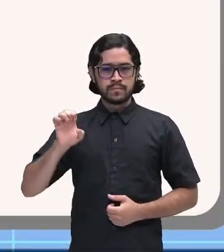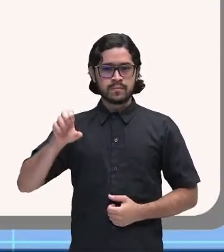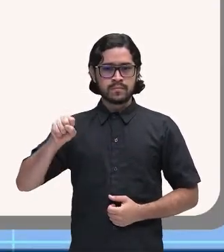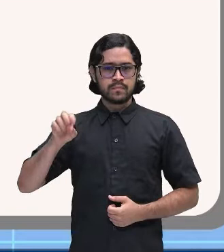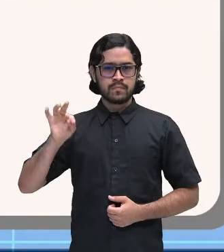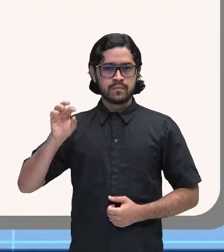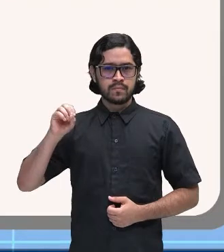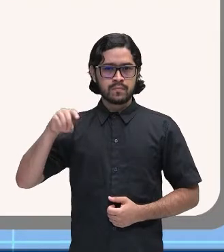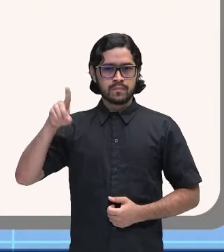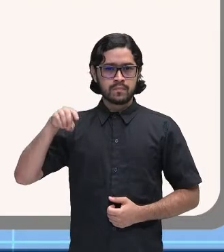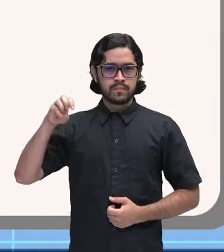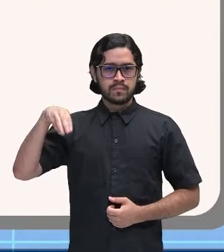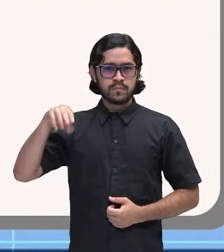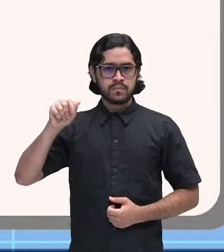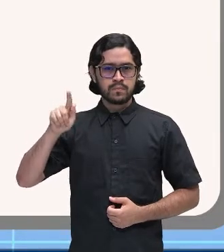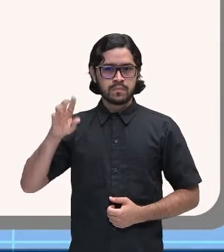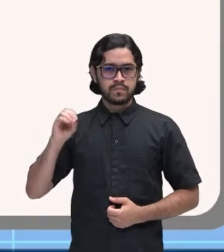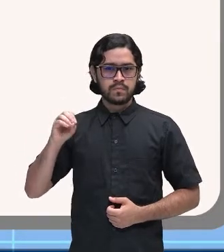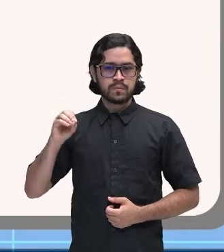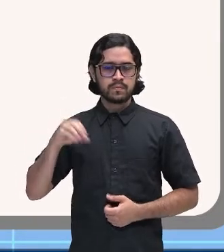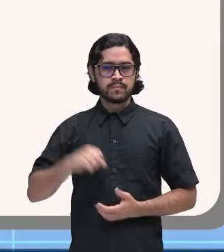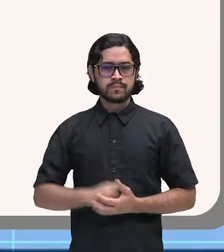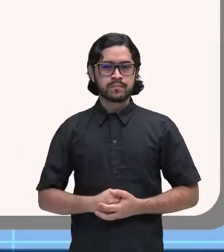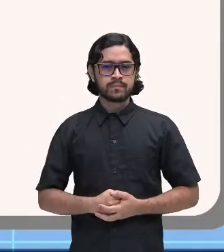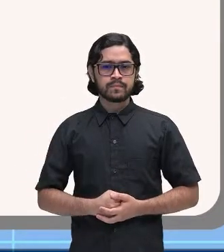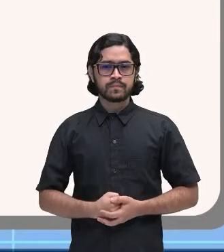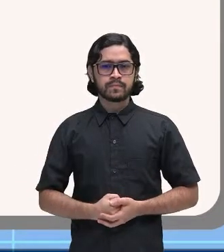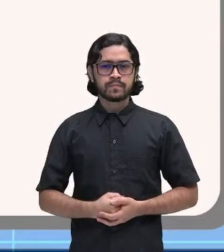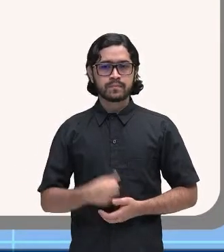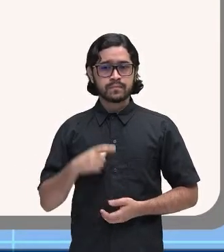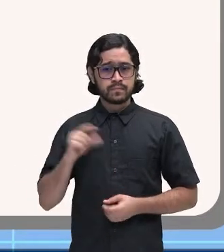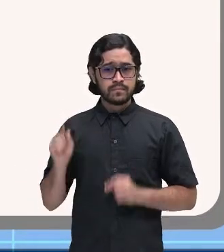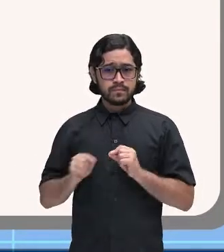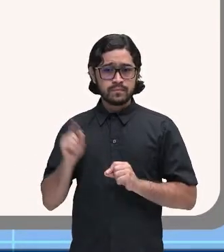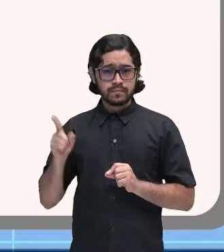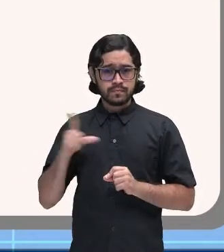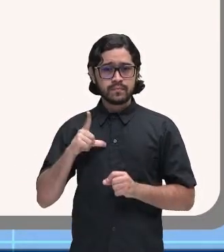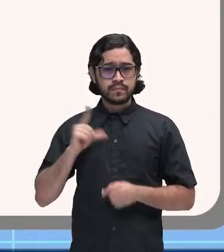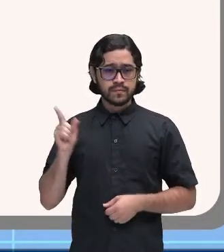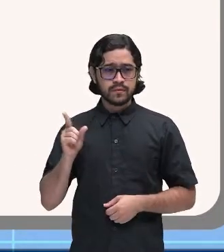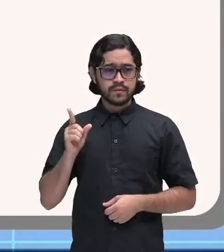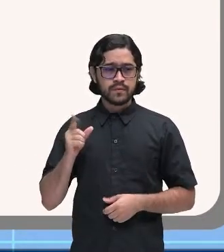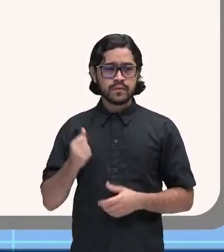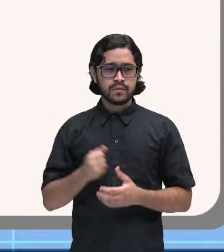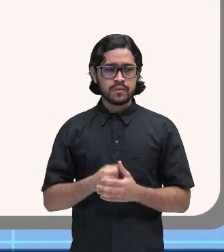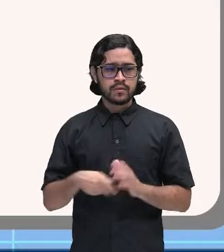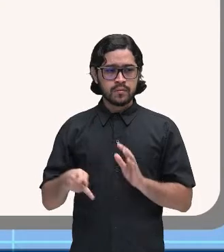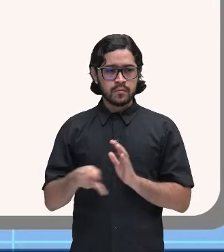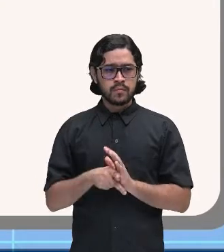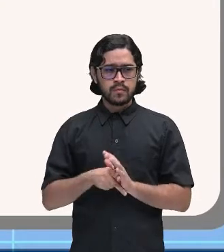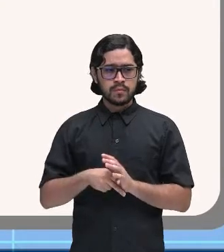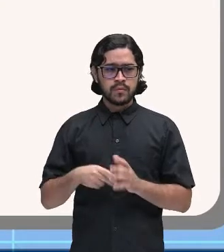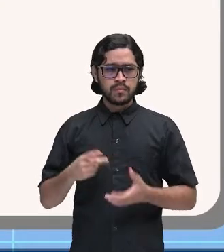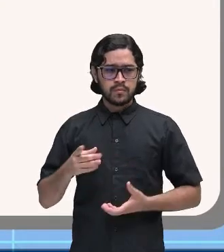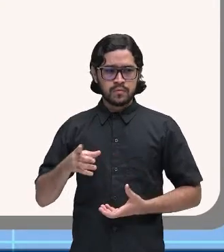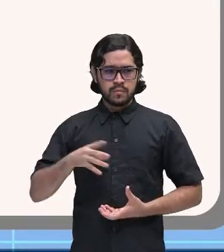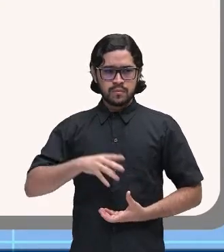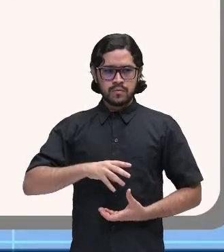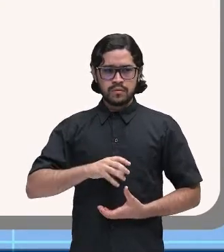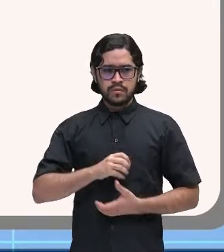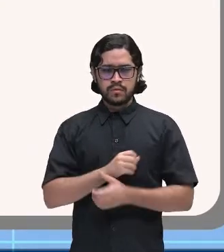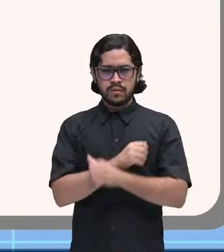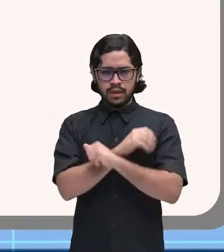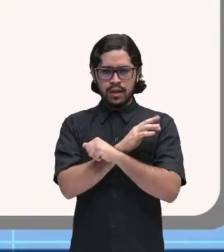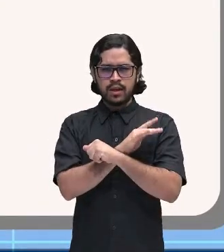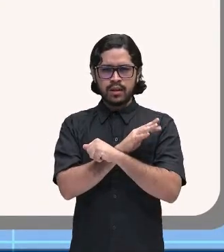no estômago, a gente já tem aí a produção do suco gástrico com a composição extremamente ácida, né?